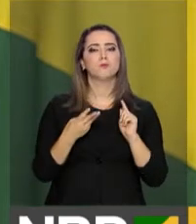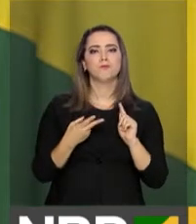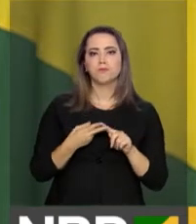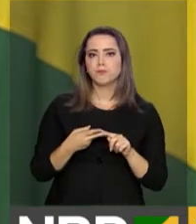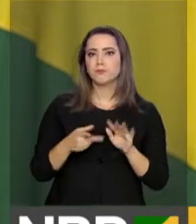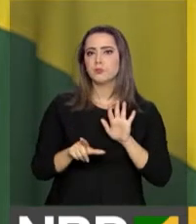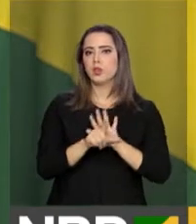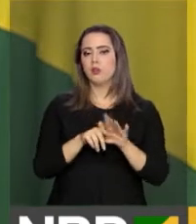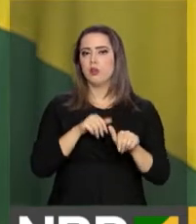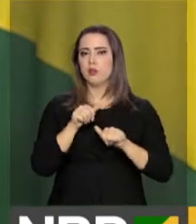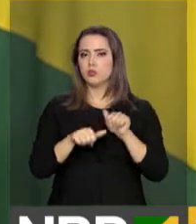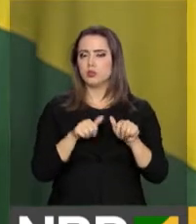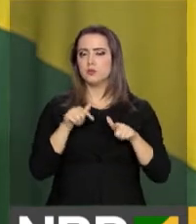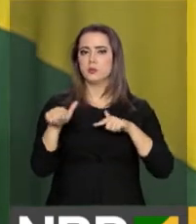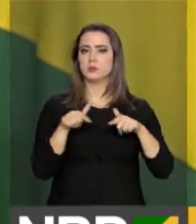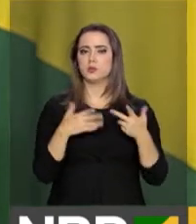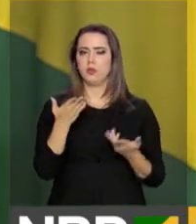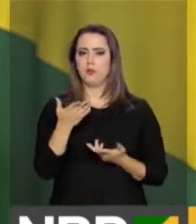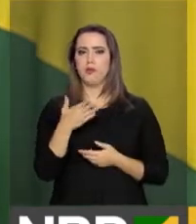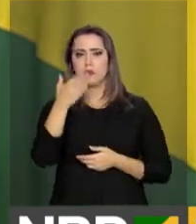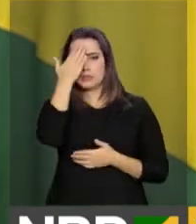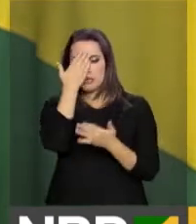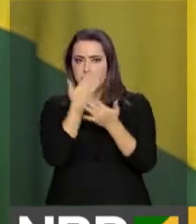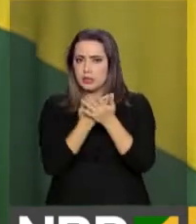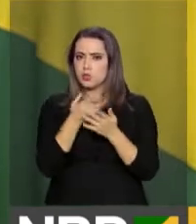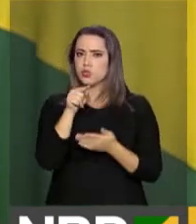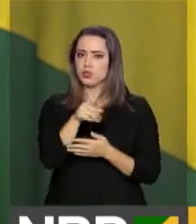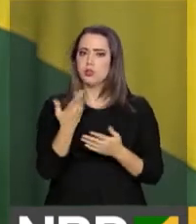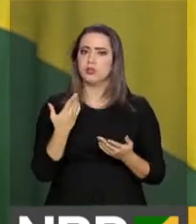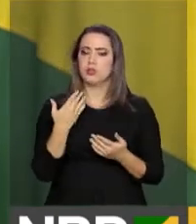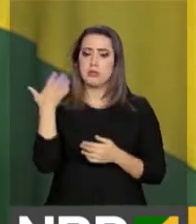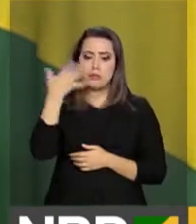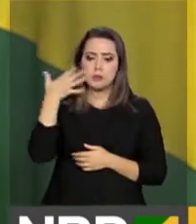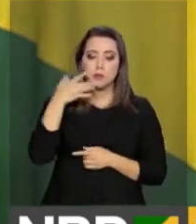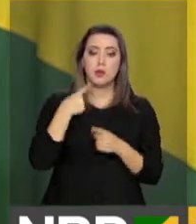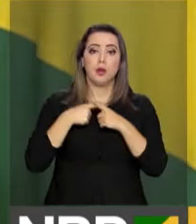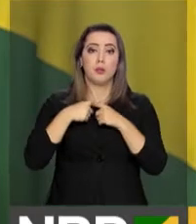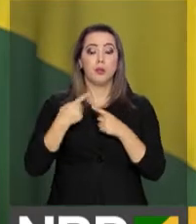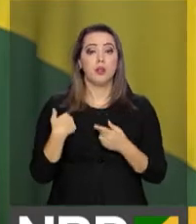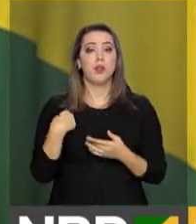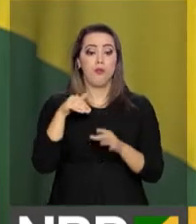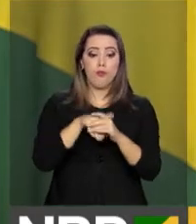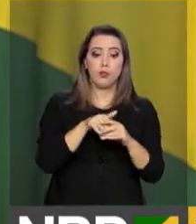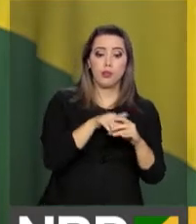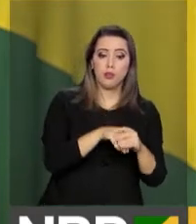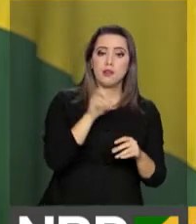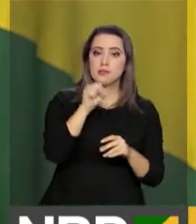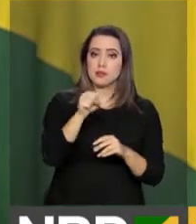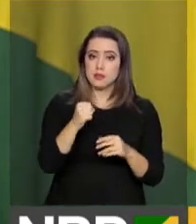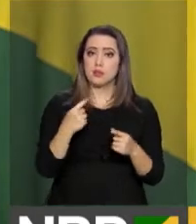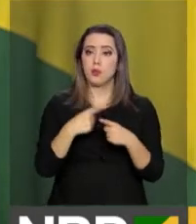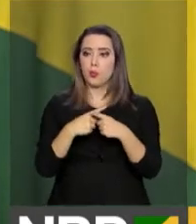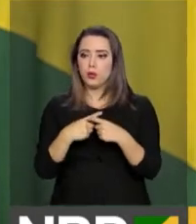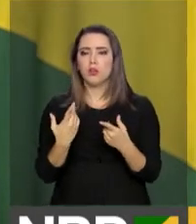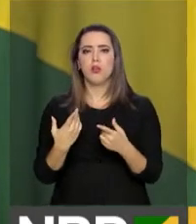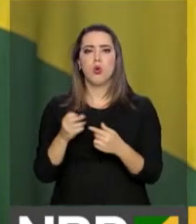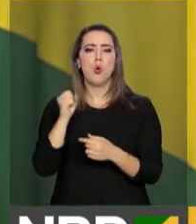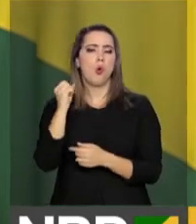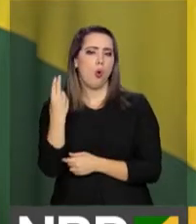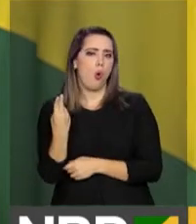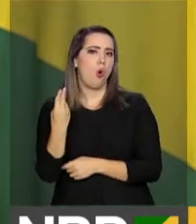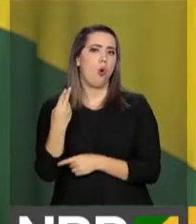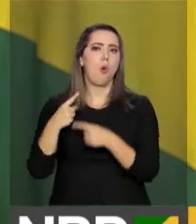trabalhista você tem um fundamento explicação voltei por causa disso não votei por causa daquilo